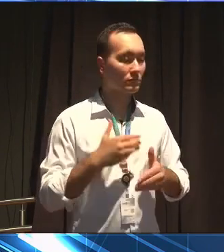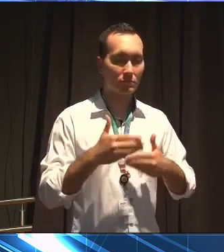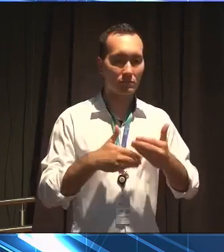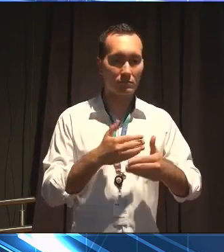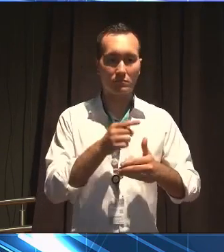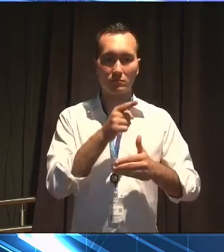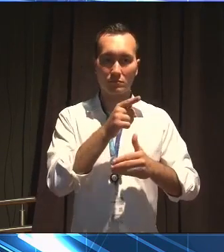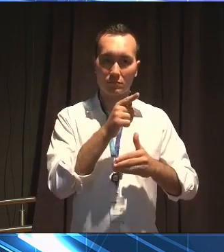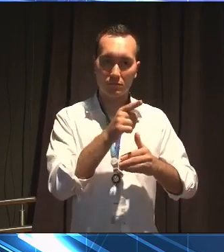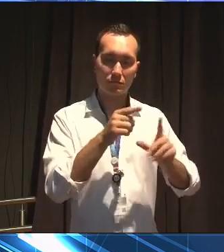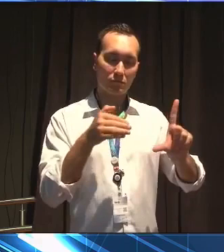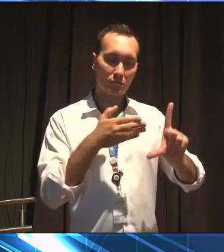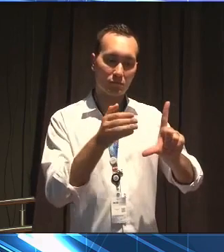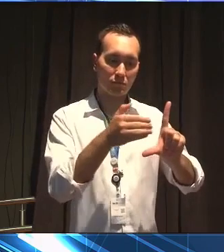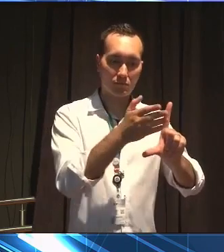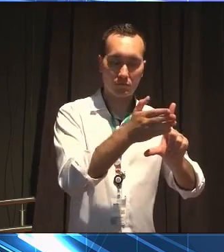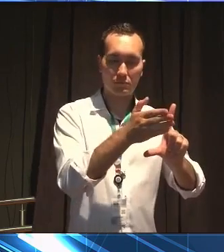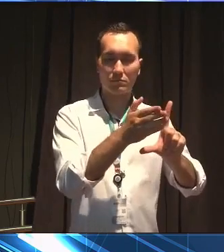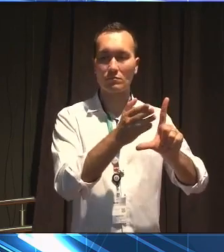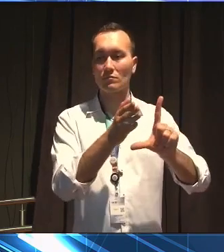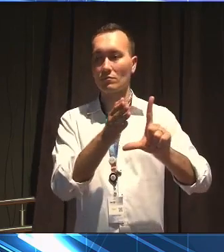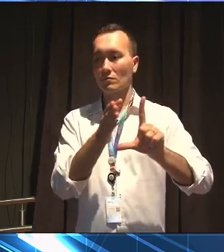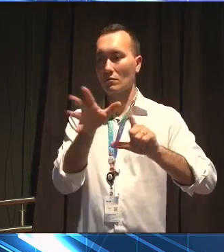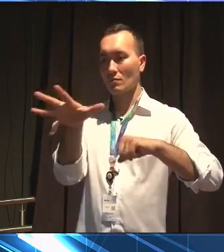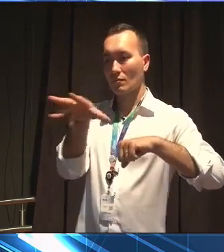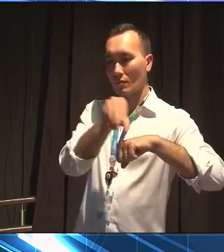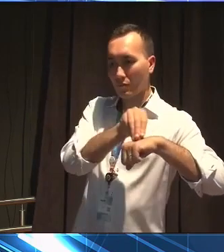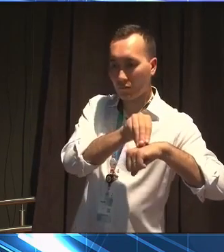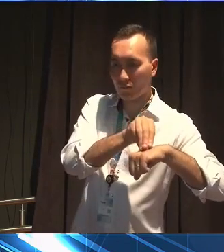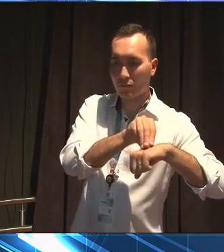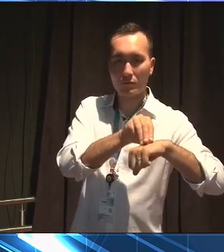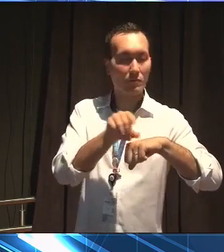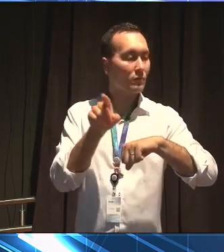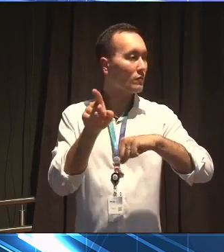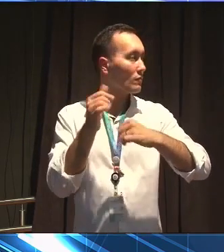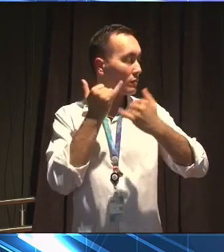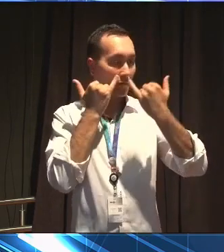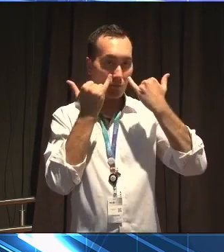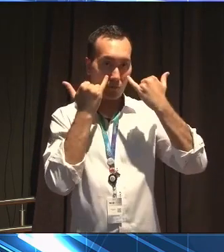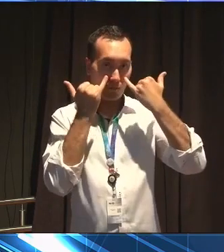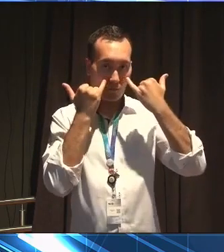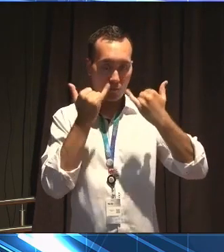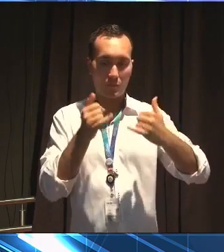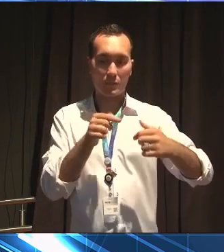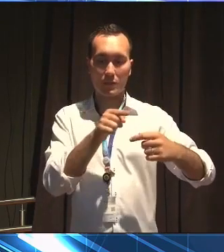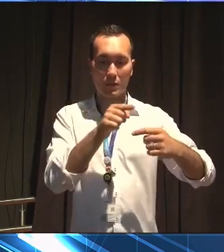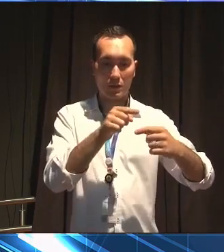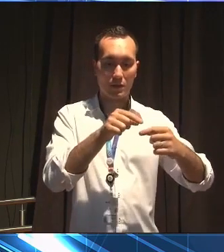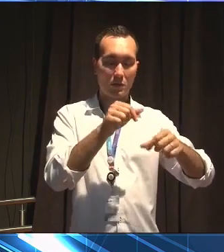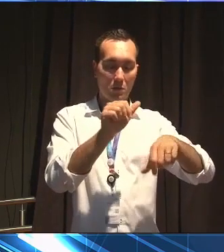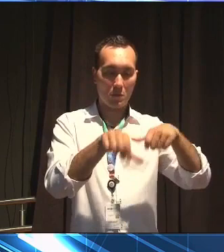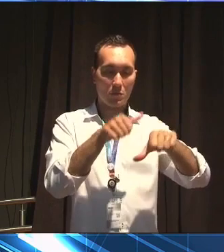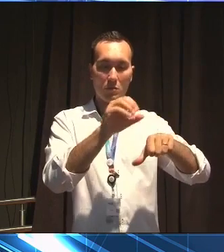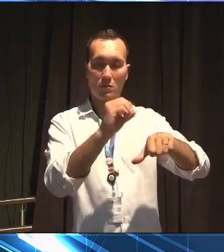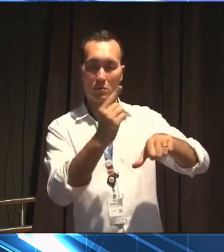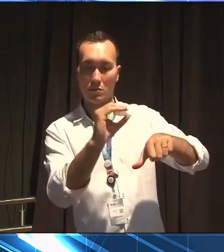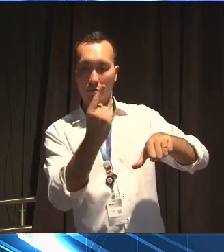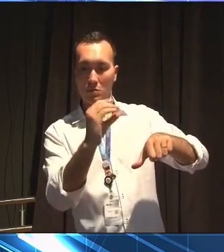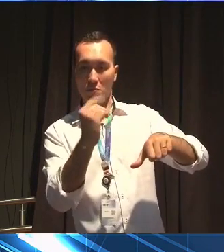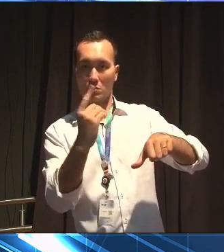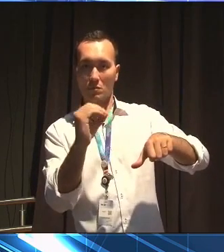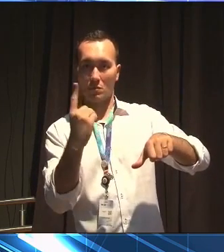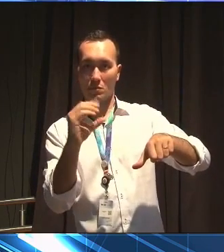plaintext, ele consegue processar esse formato binário e transformar, por exemplo, num JSON, que aí a gente está vendo o ticket do ASP.NET